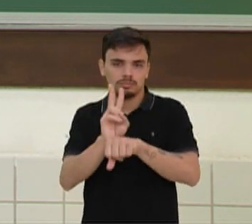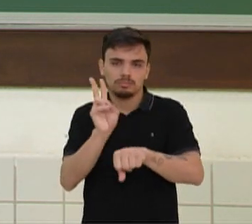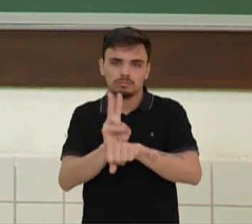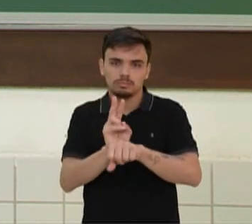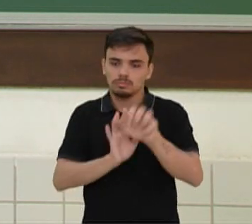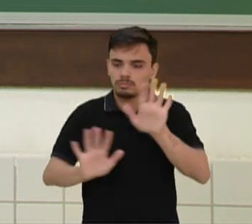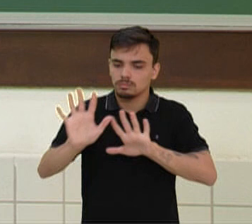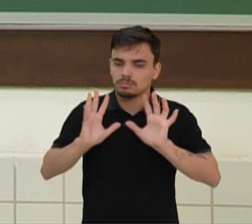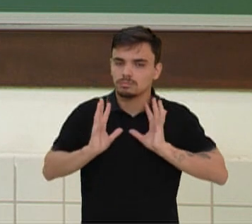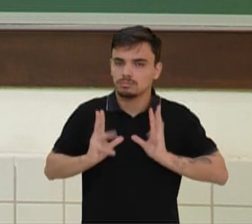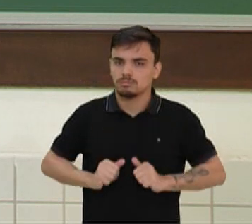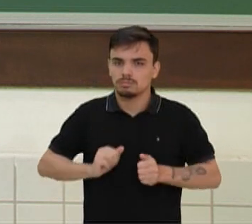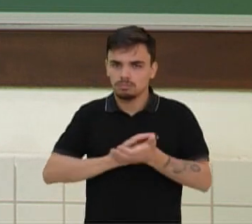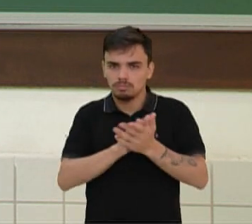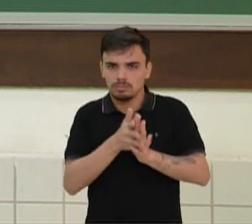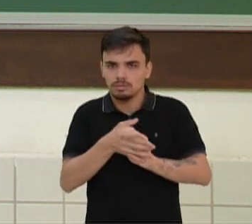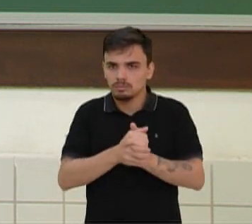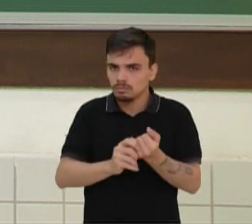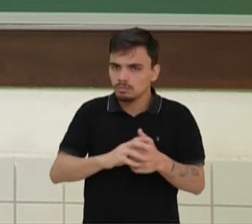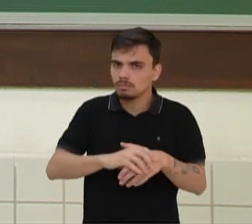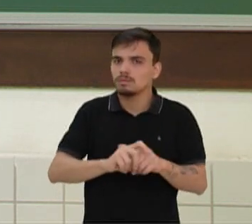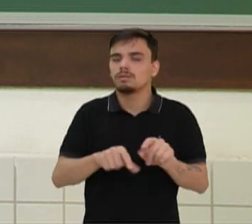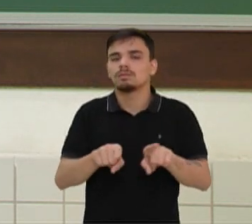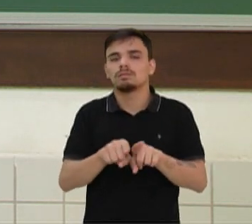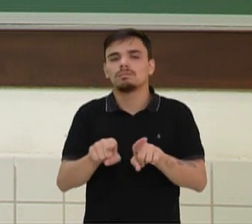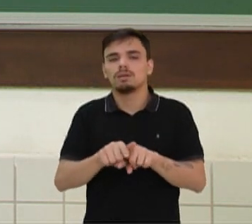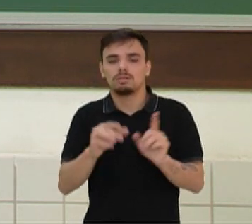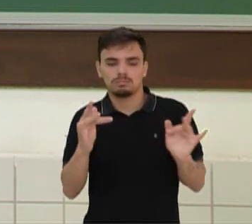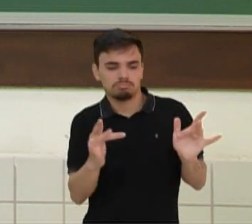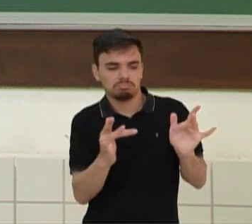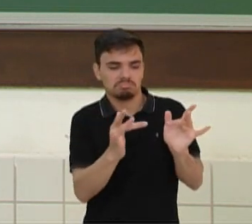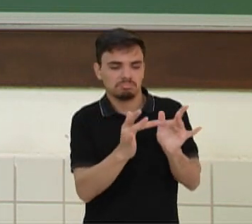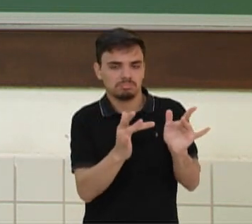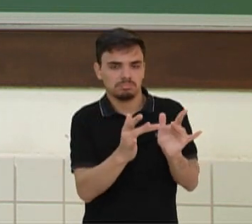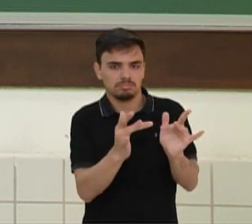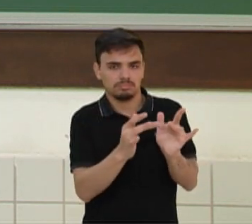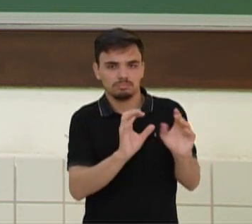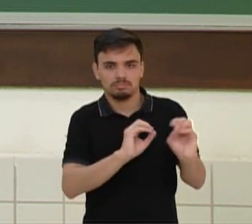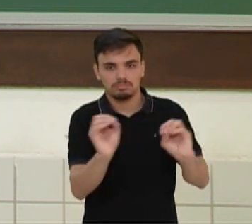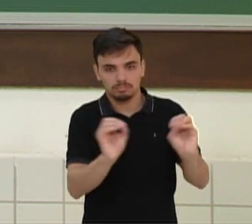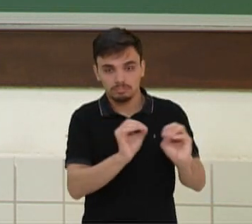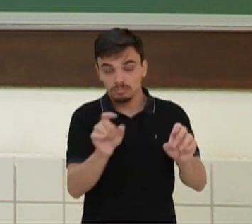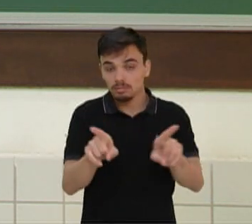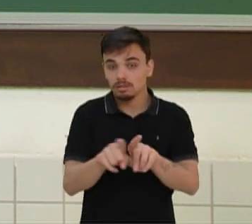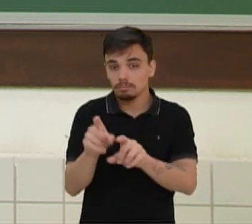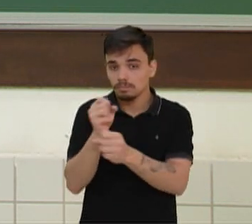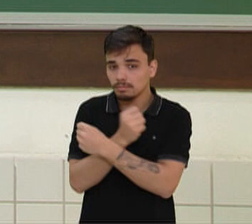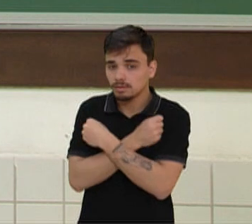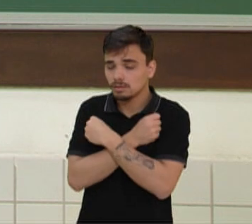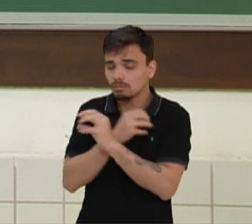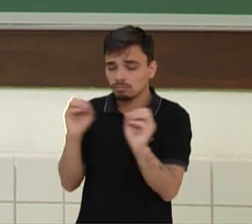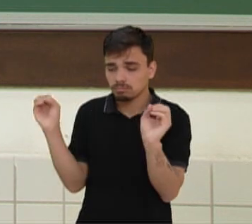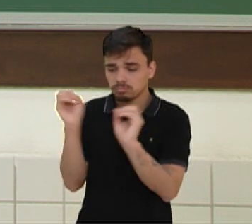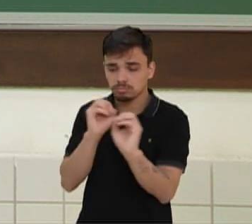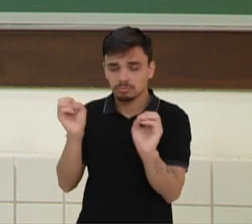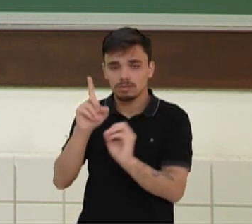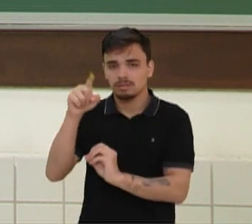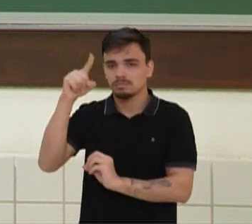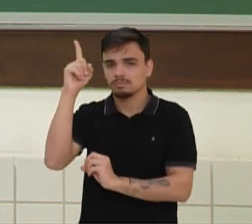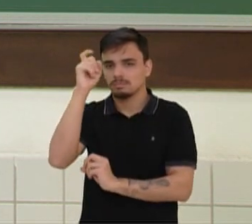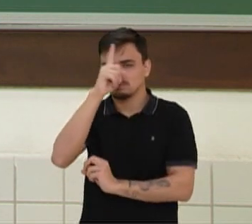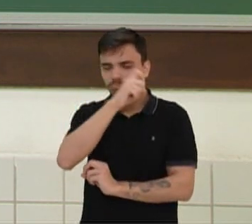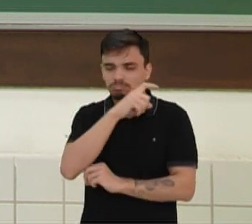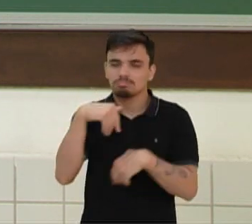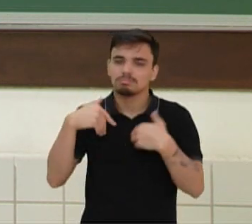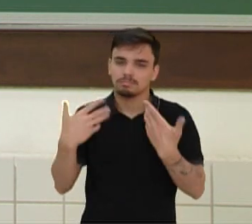que ter, lavar as mãos, né? Não tocar nesse momento, não abraçar, que é muito difícil